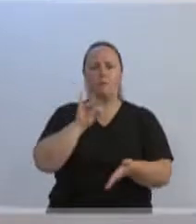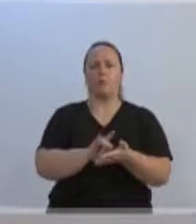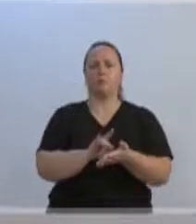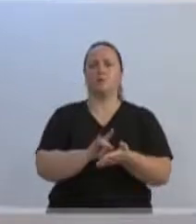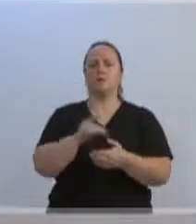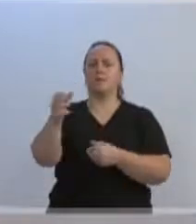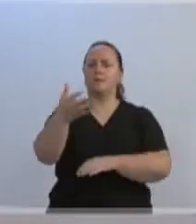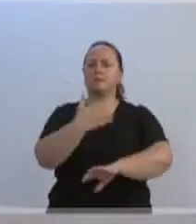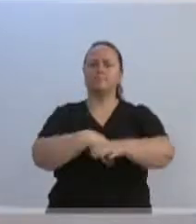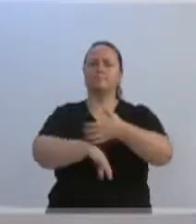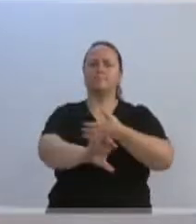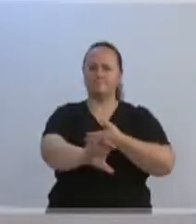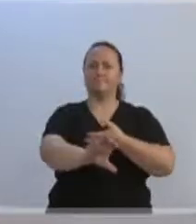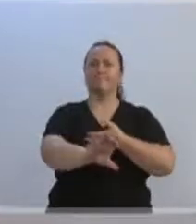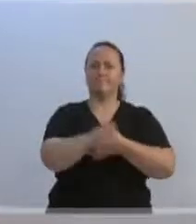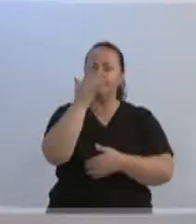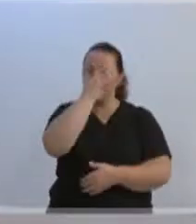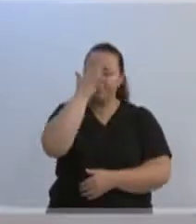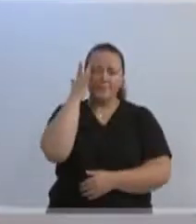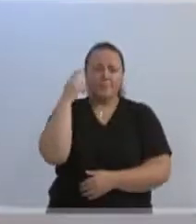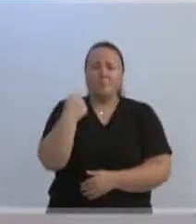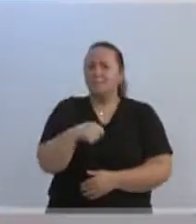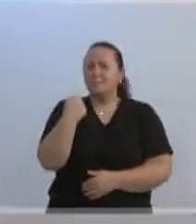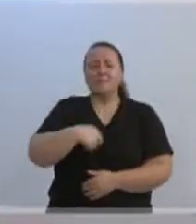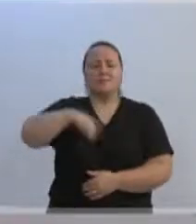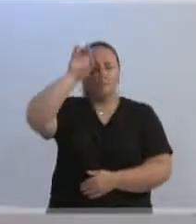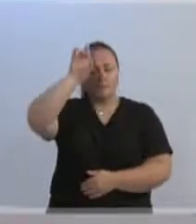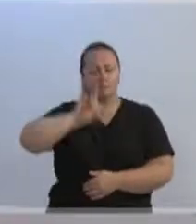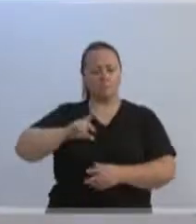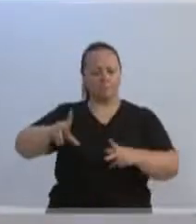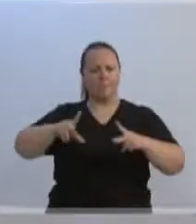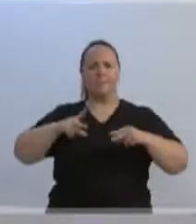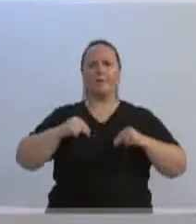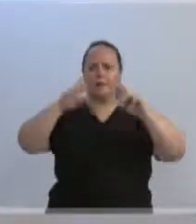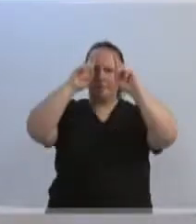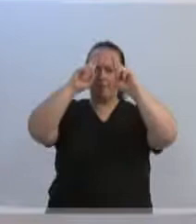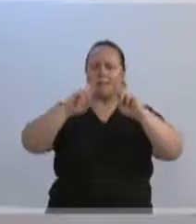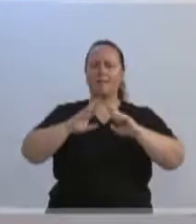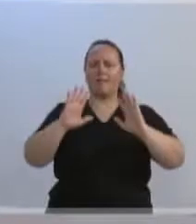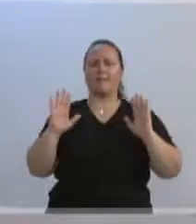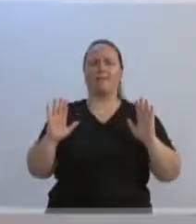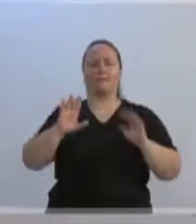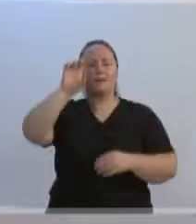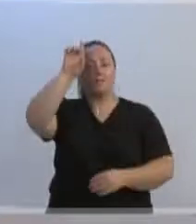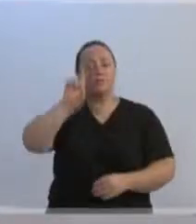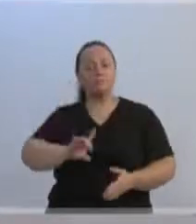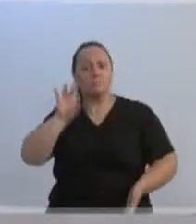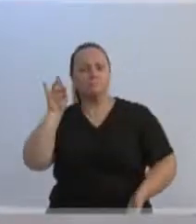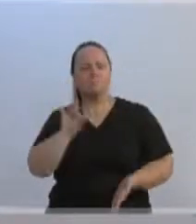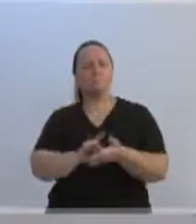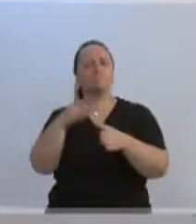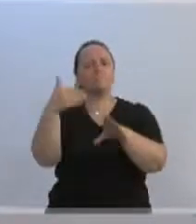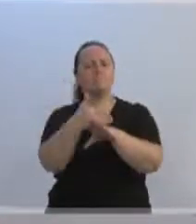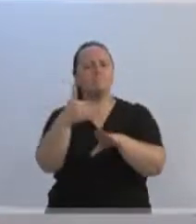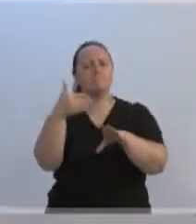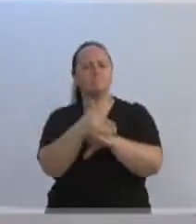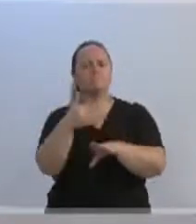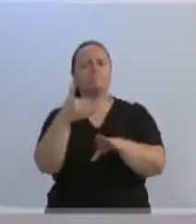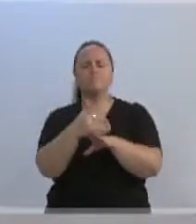dessas pessoas que precisam ter sobretudo a sua dignidade colocada e o seu direito de participar ativamente